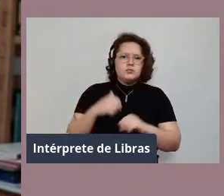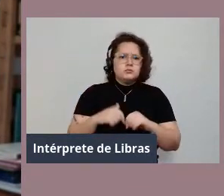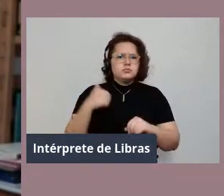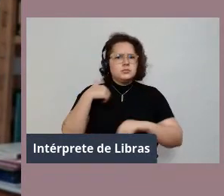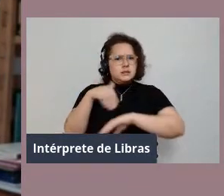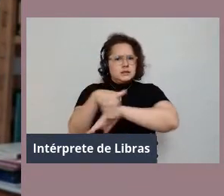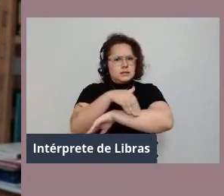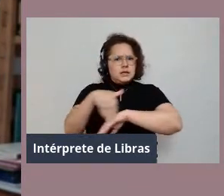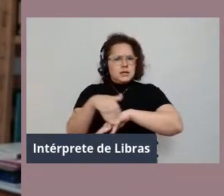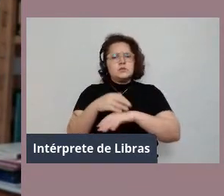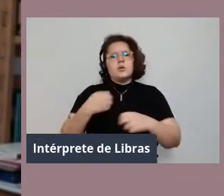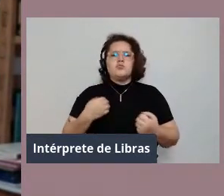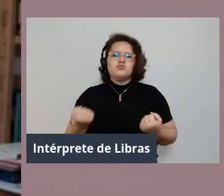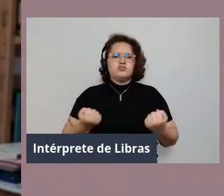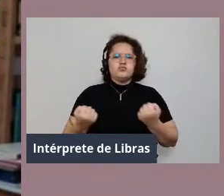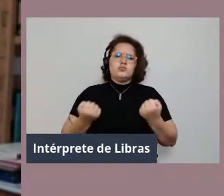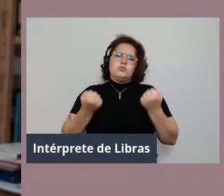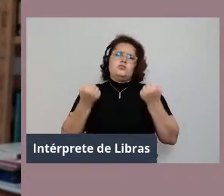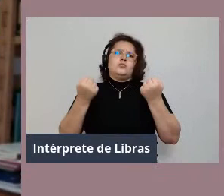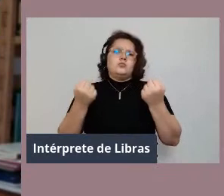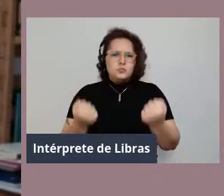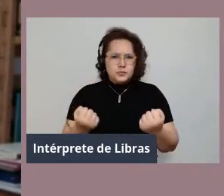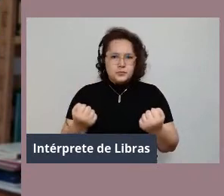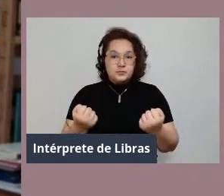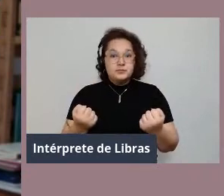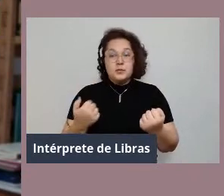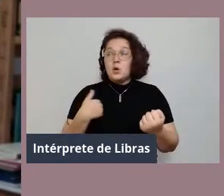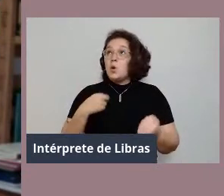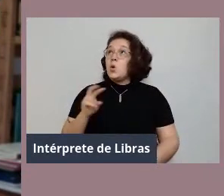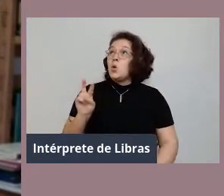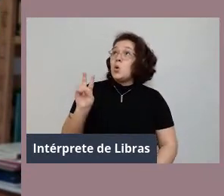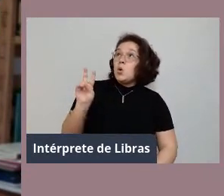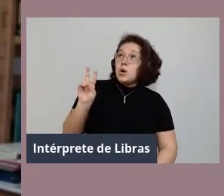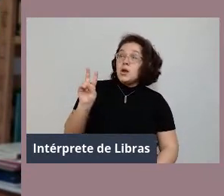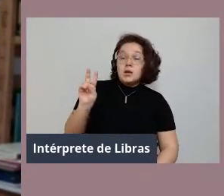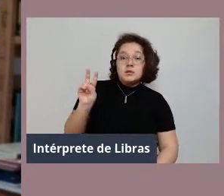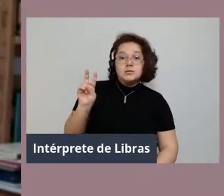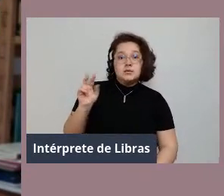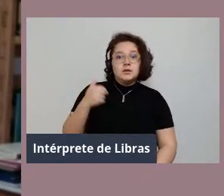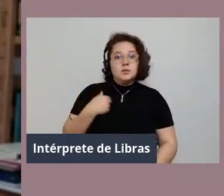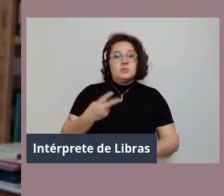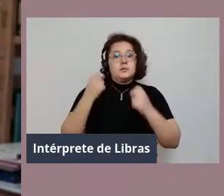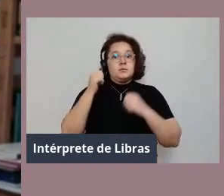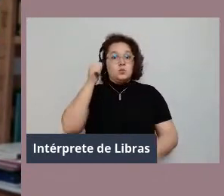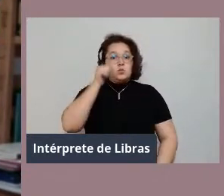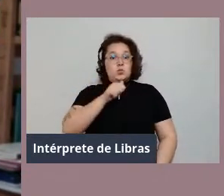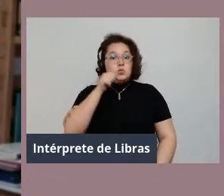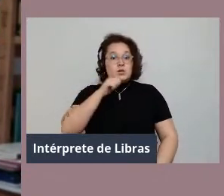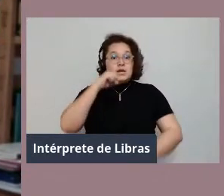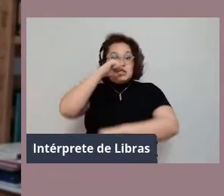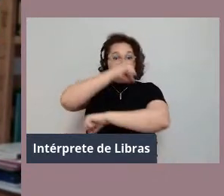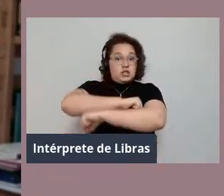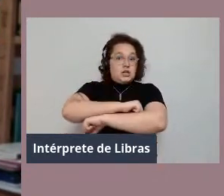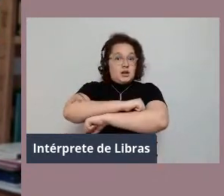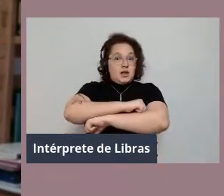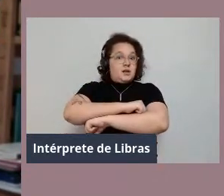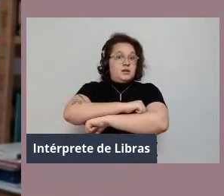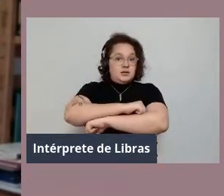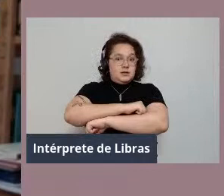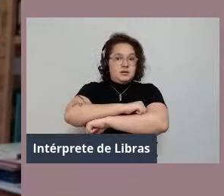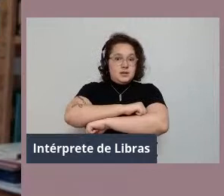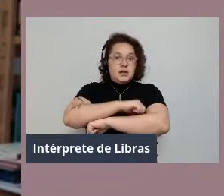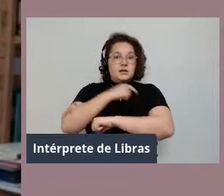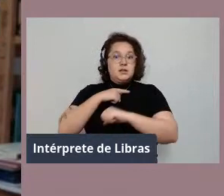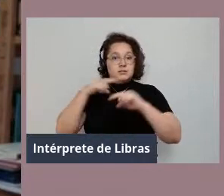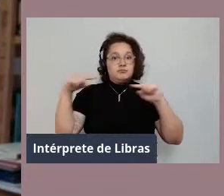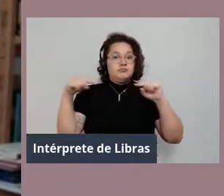passara, estacionei, fechei o carro, olhei para cima e vi que uma mulher estava à janela do andar correspondente ao